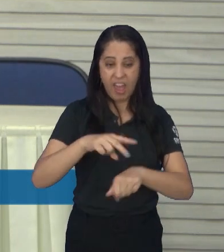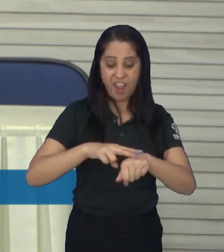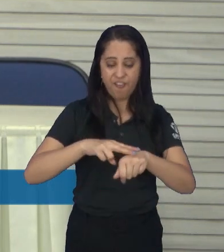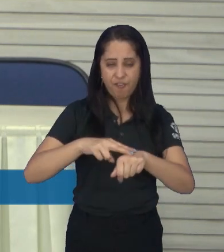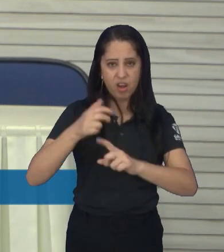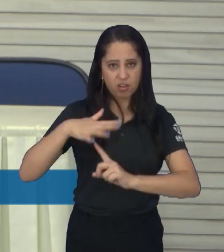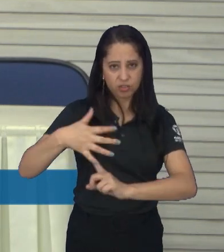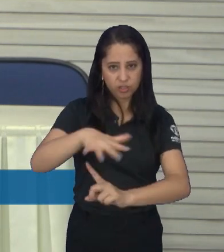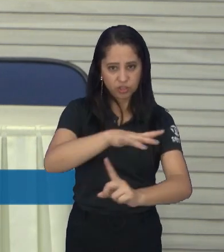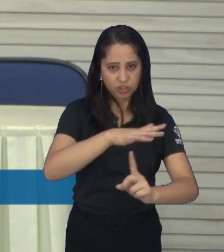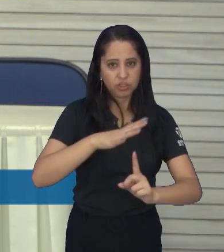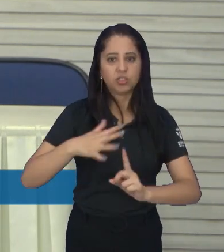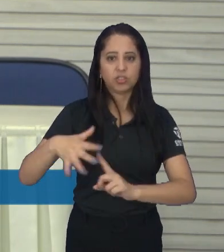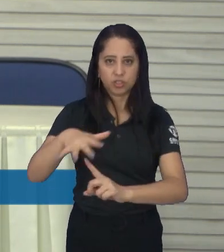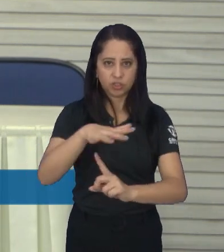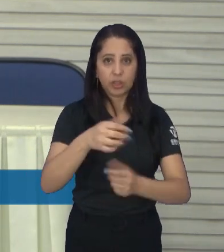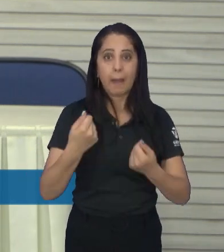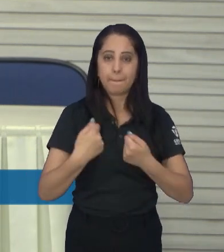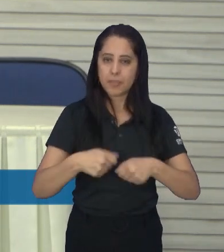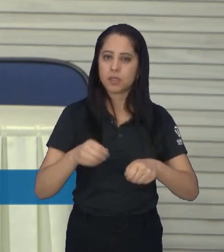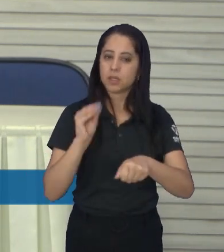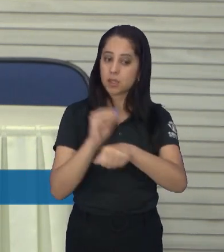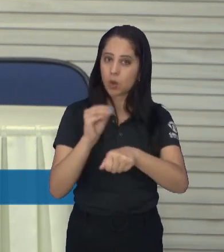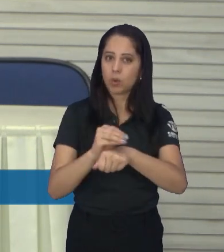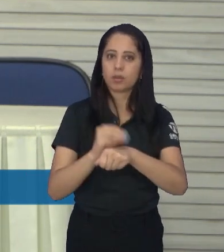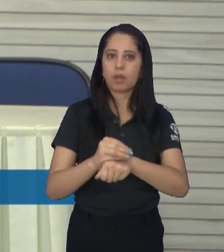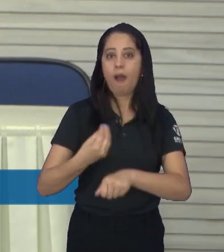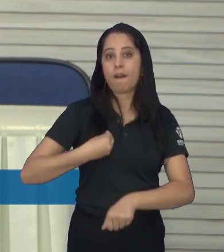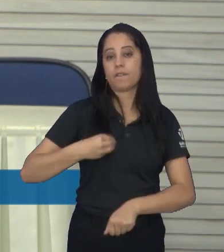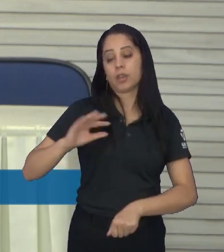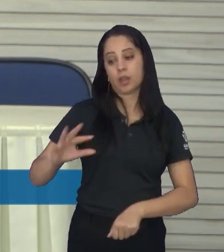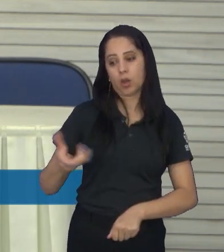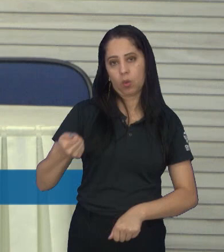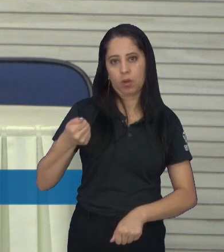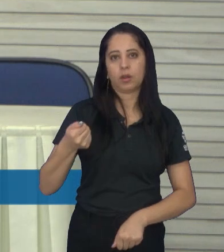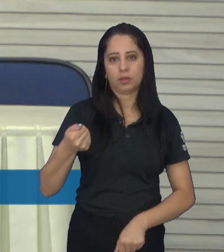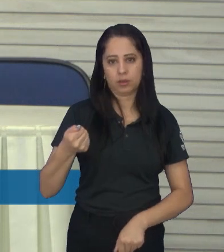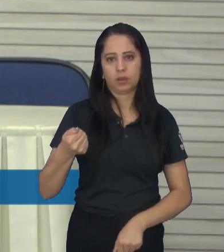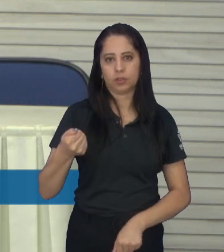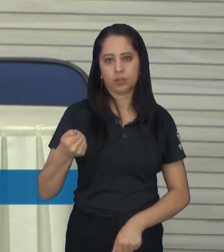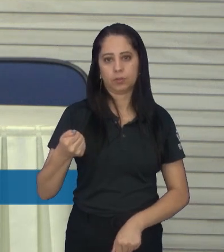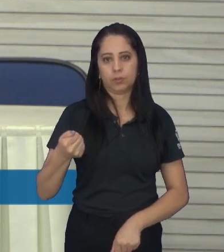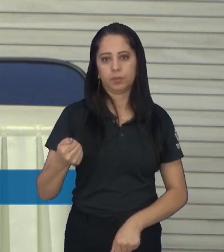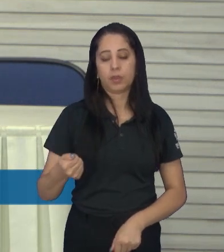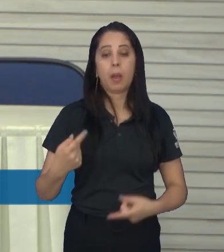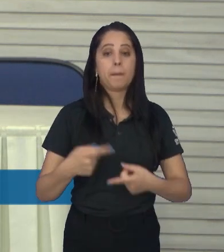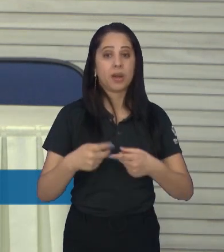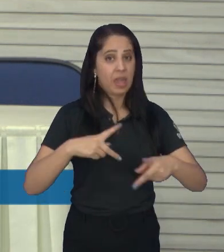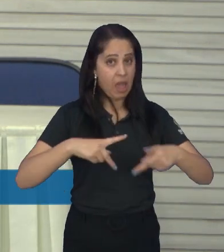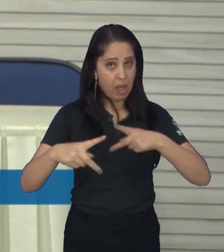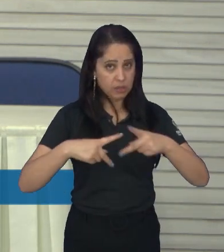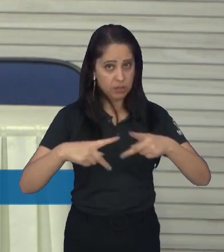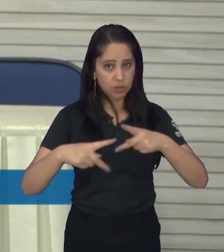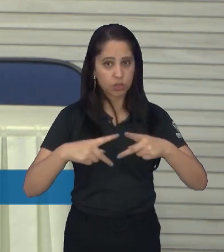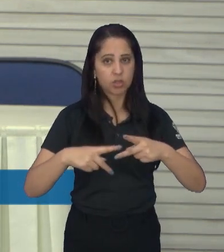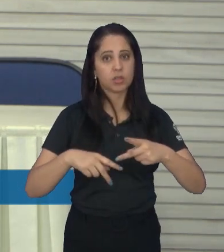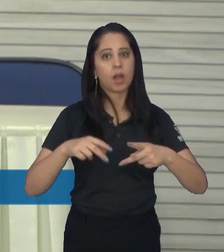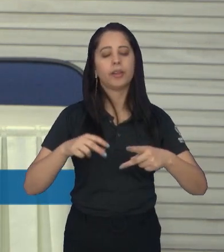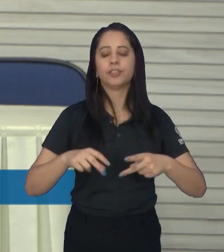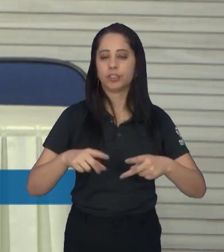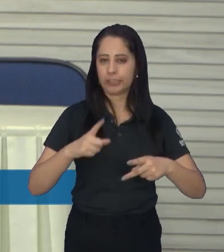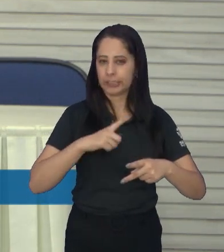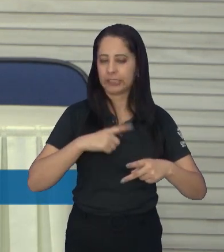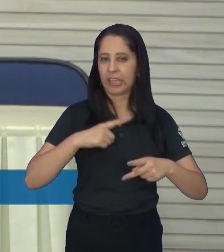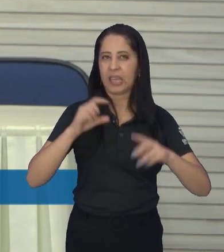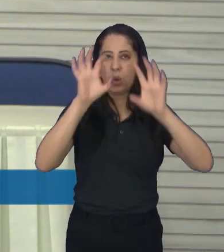imprescindível a sua preservação para a qualidade de vida e a saúde da população uma vez que a cidade de São José dos Campos é uma cidade bastante poluída